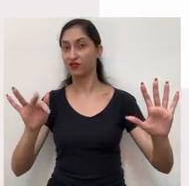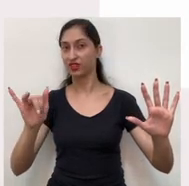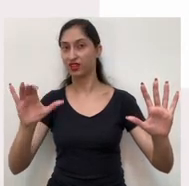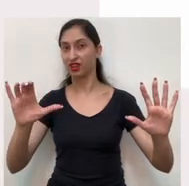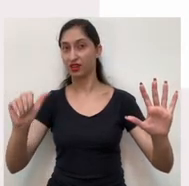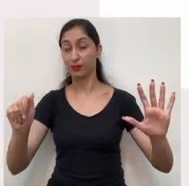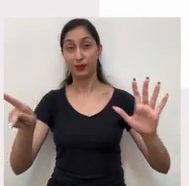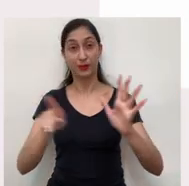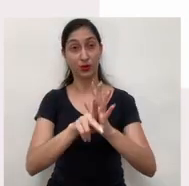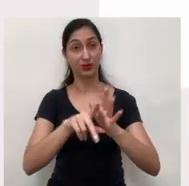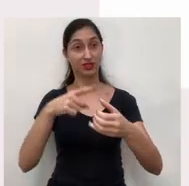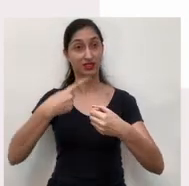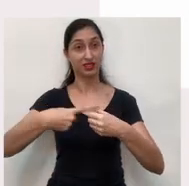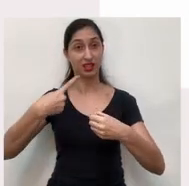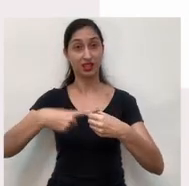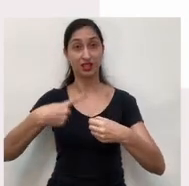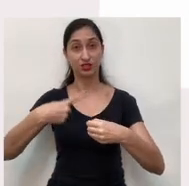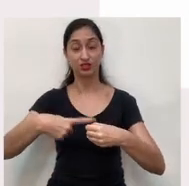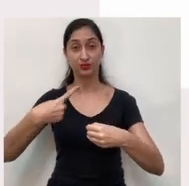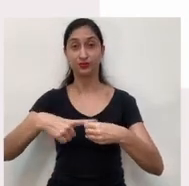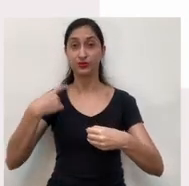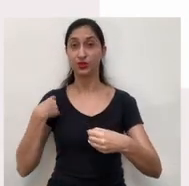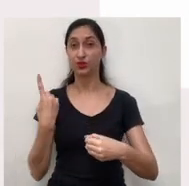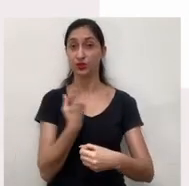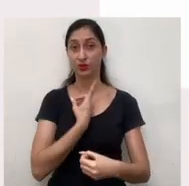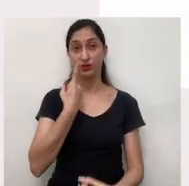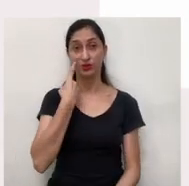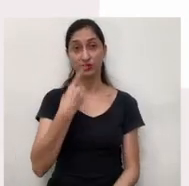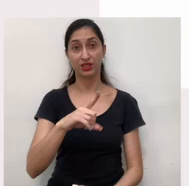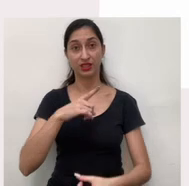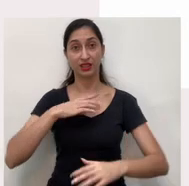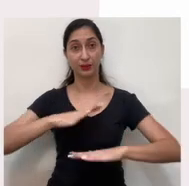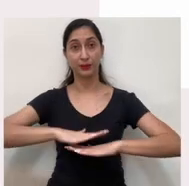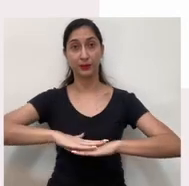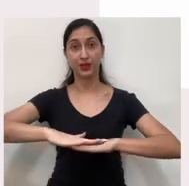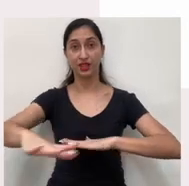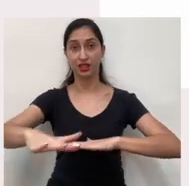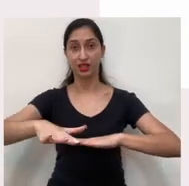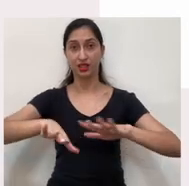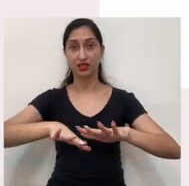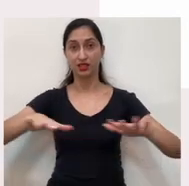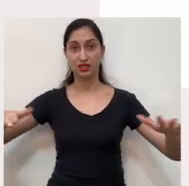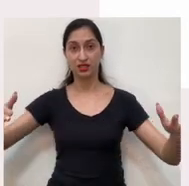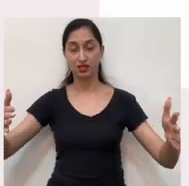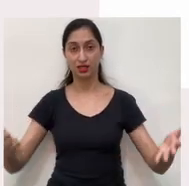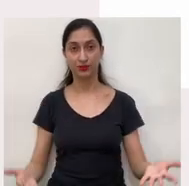é redesenhada a partir de uma mesa digital, né?